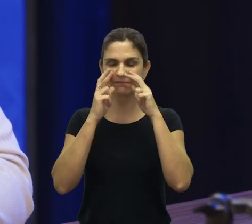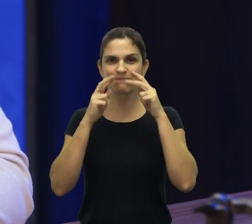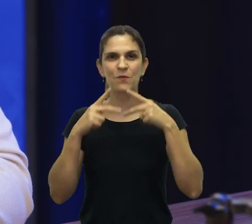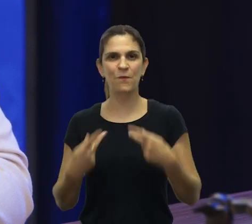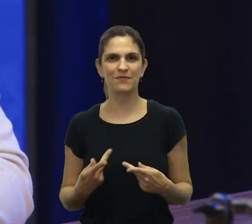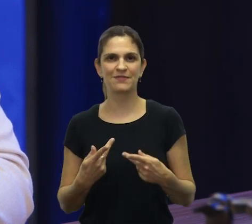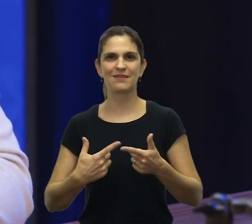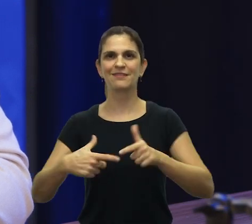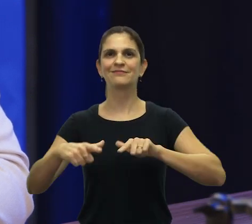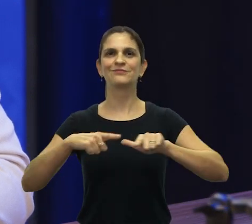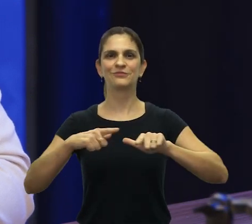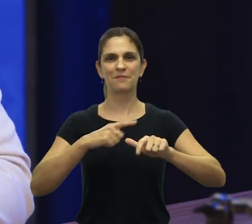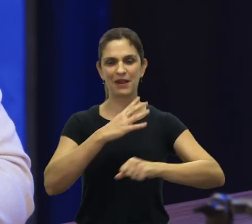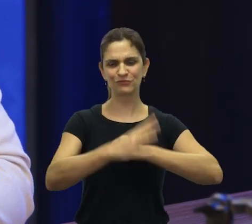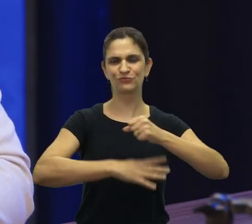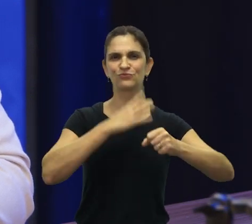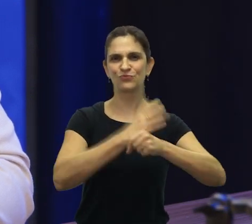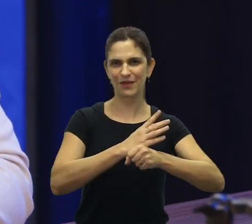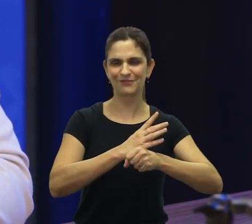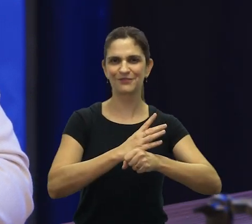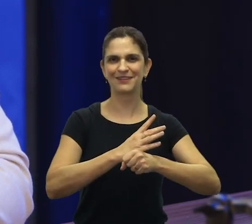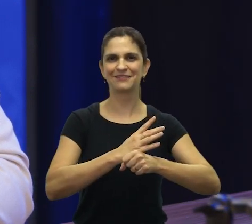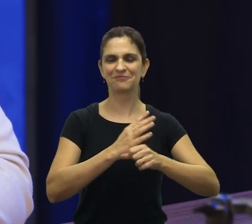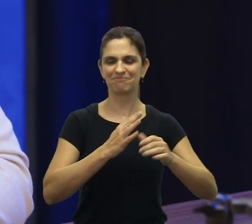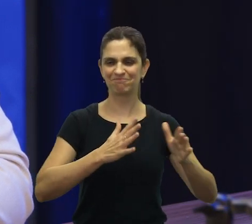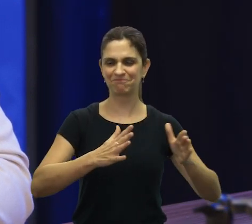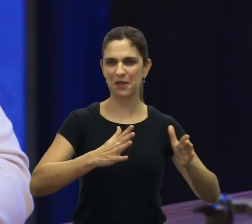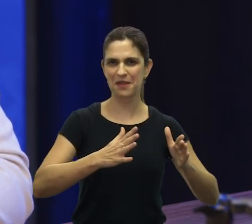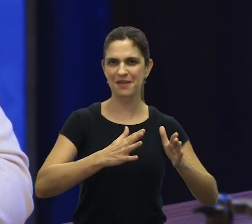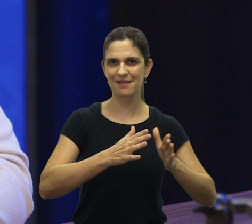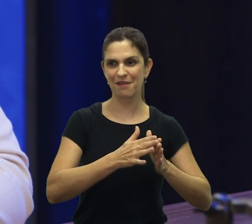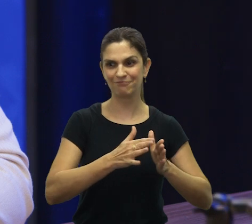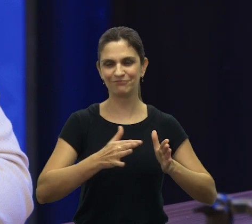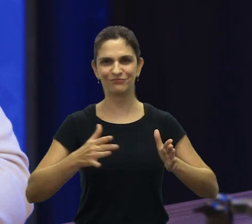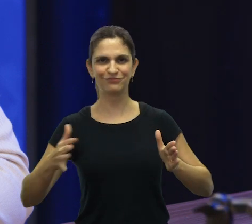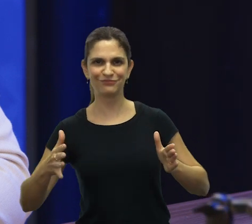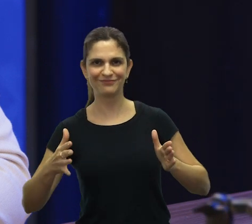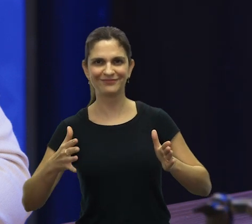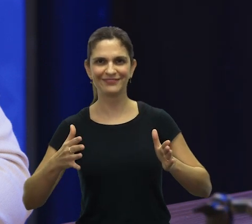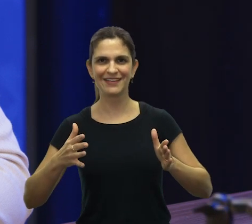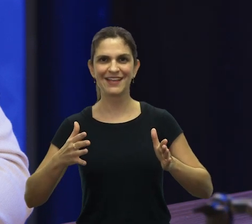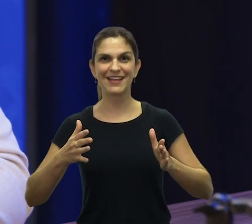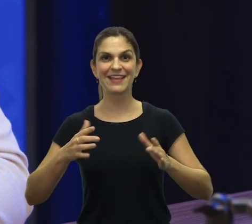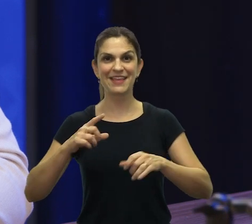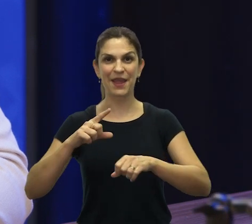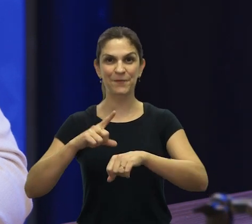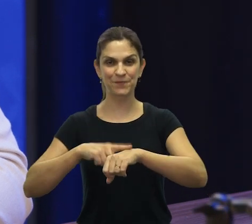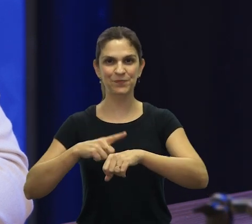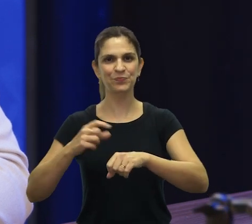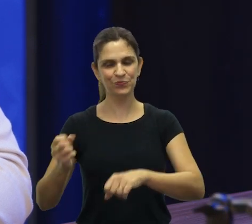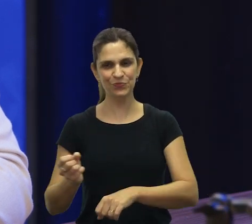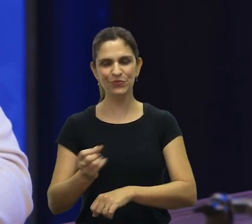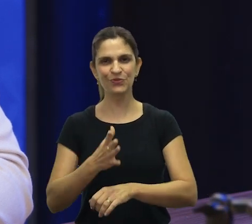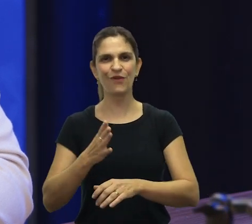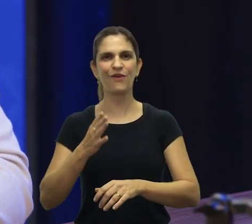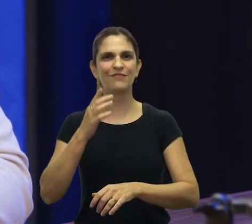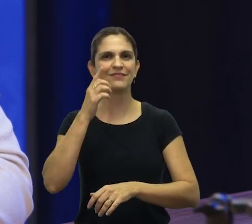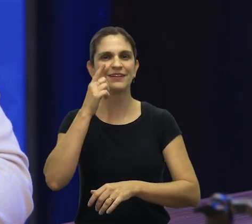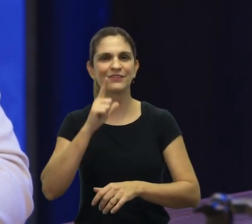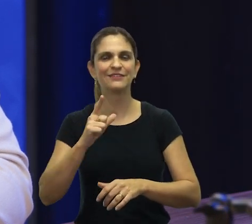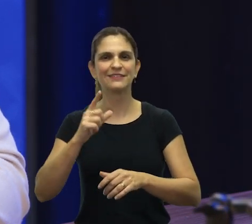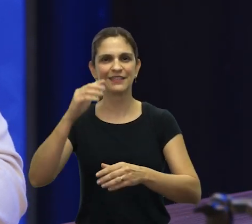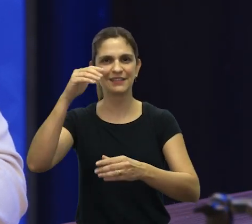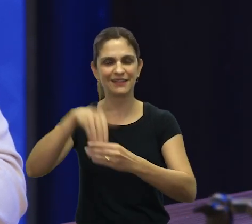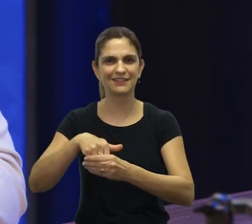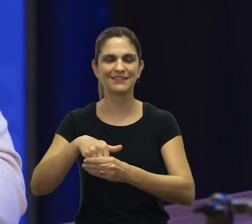reconhecimento graças a esse trabalho dos 4 anos. Então, não então, a eleição ela reflete muito o que a gente